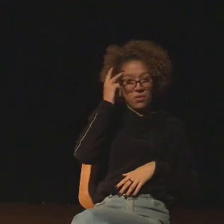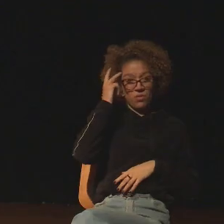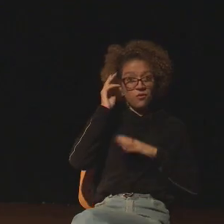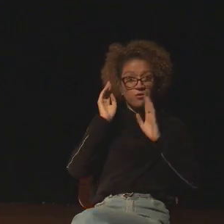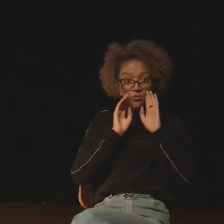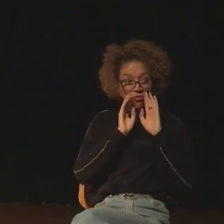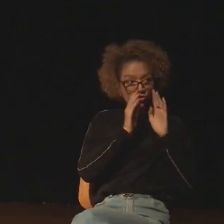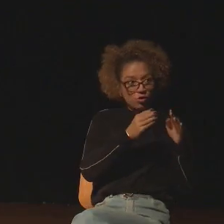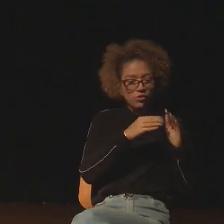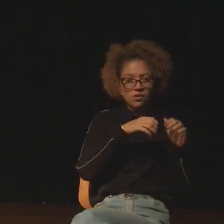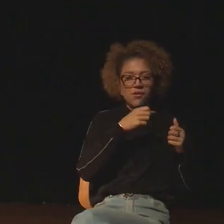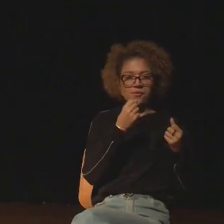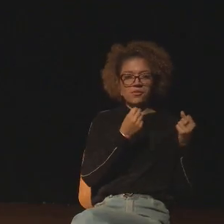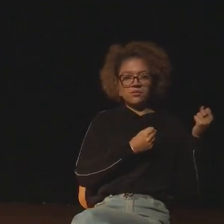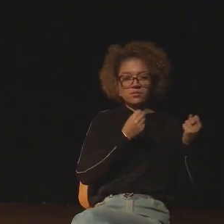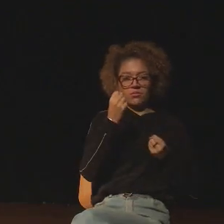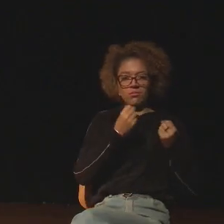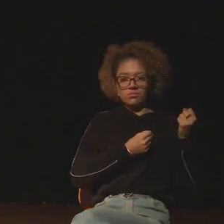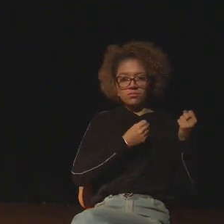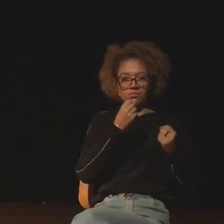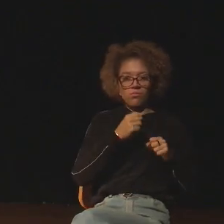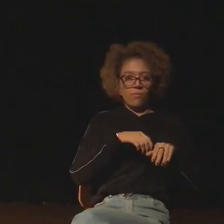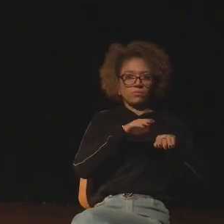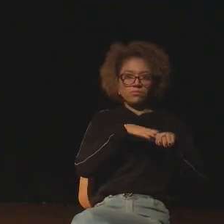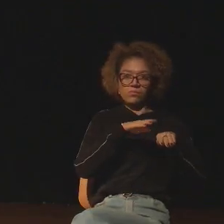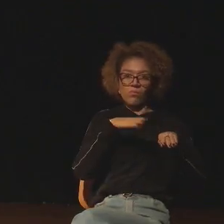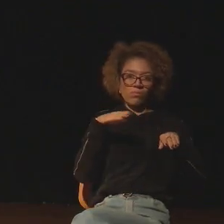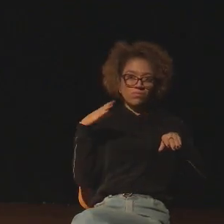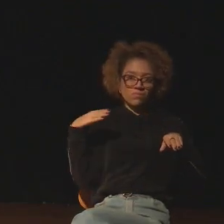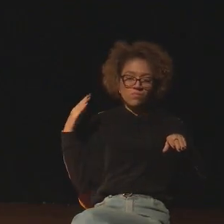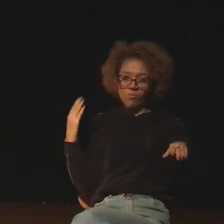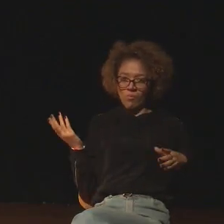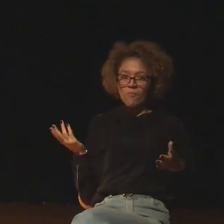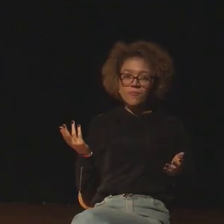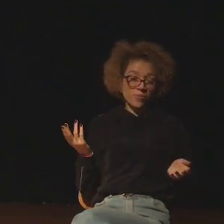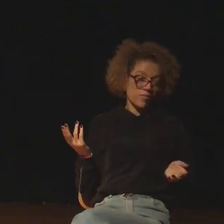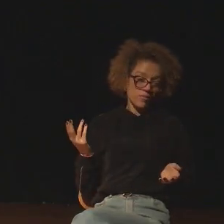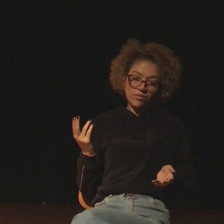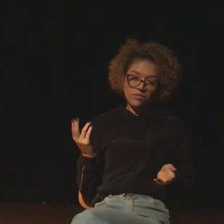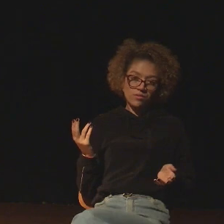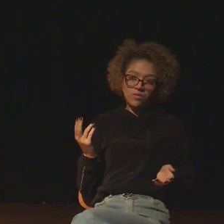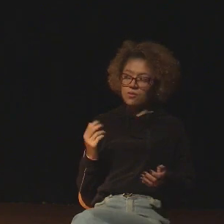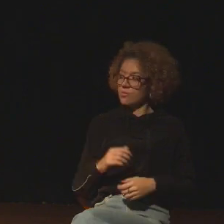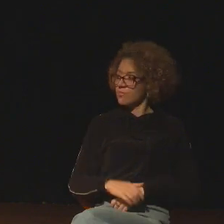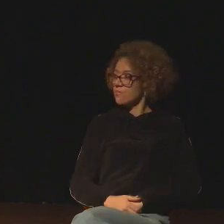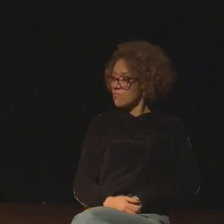ela foi construída também para o carro e com uma quantidade muito grande de carros. Então,